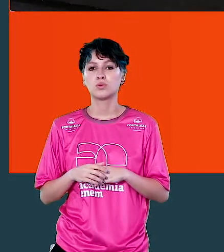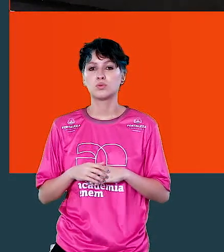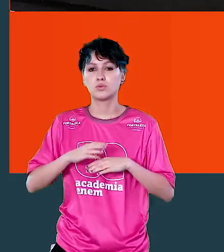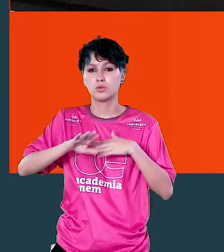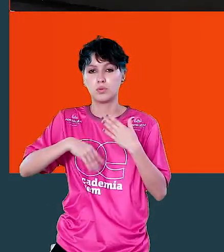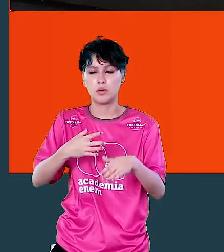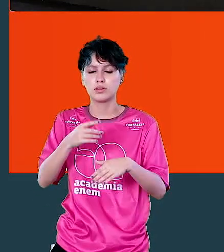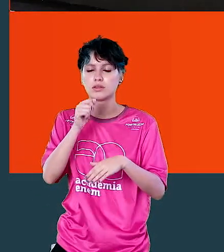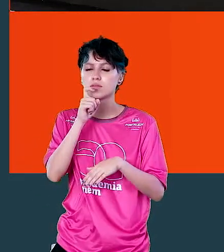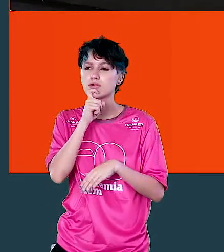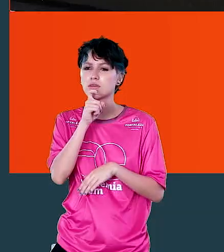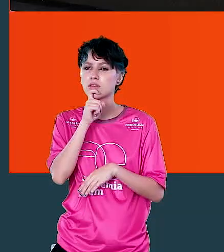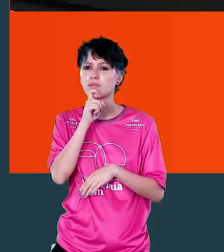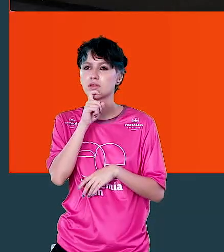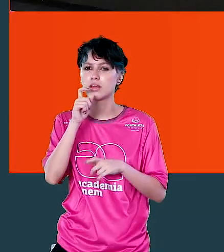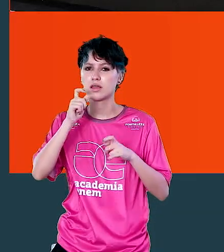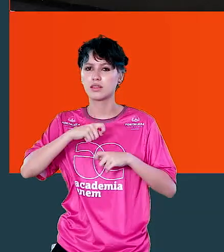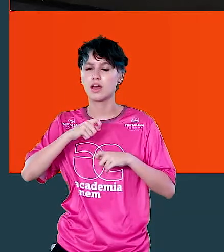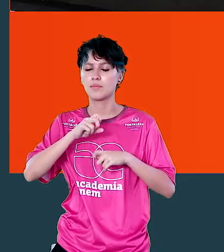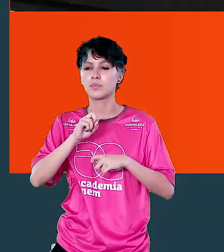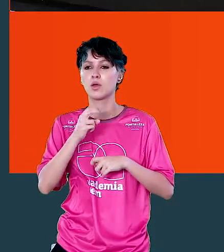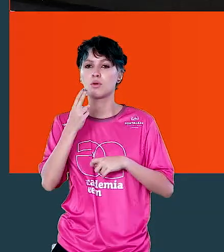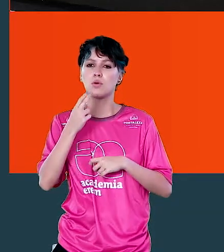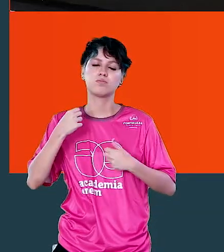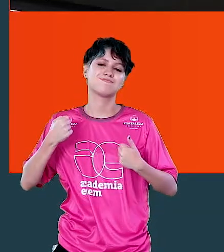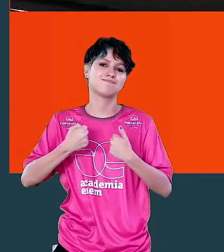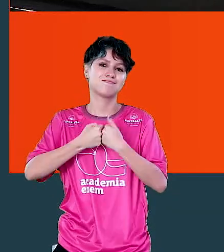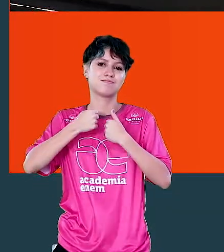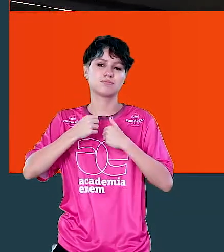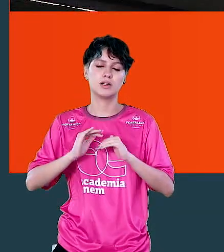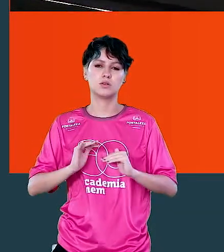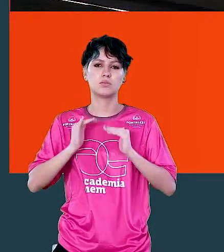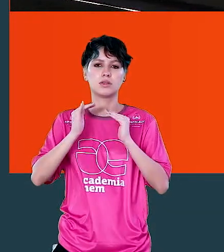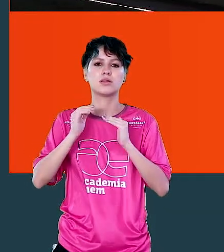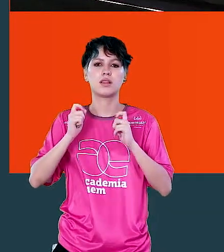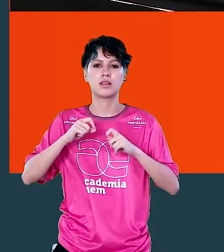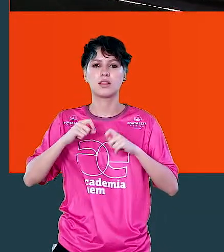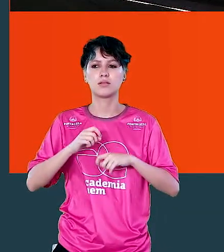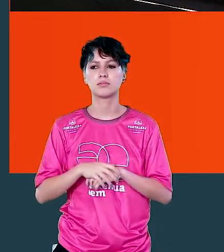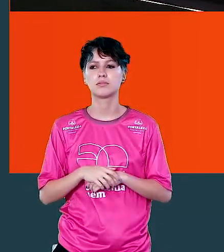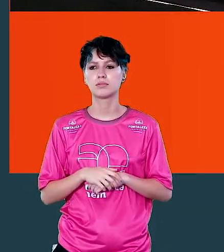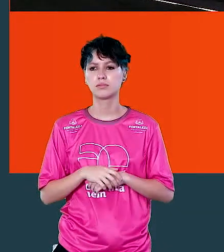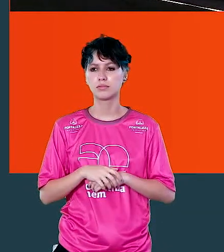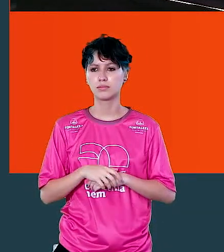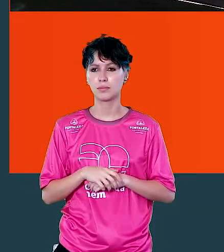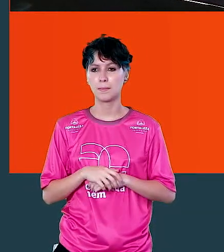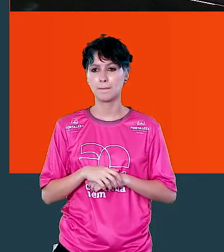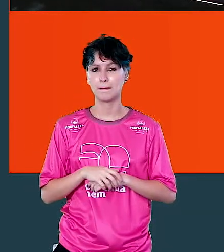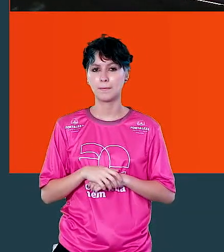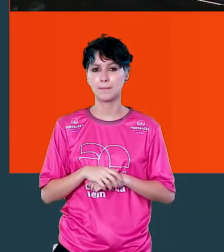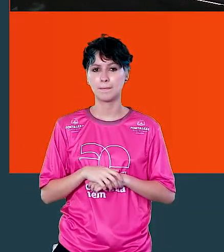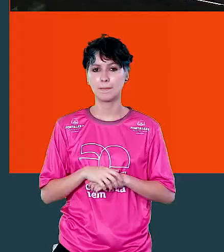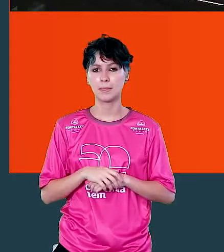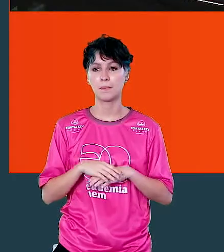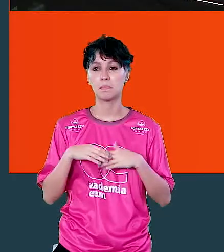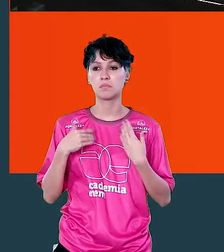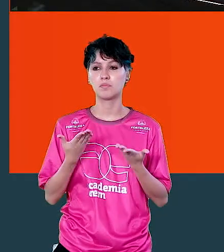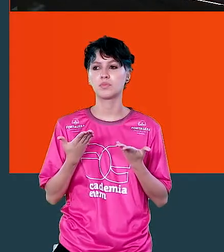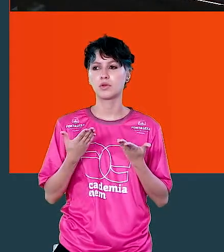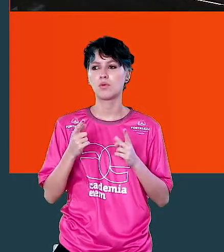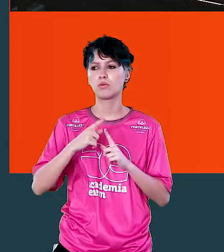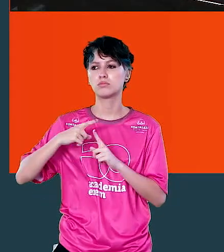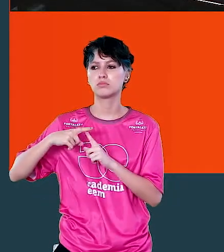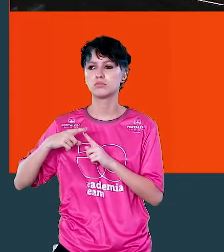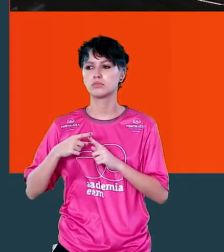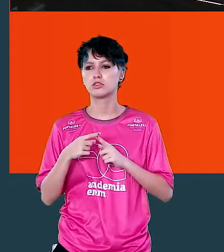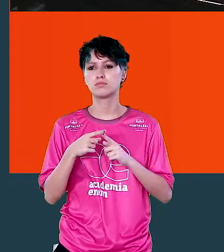pressão, né? Porque eu aproximo elas. Tá, Ed. Mas quais são as interações? A gente estava falando de polaridade,